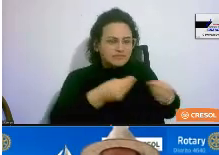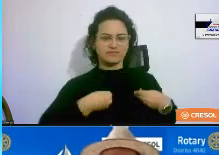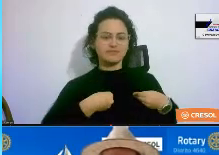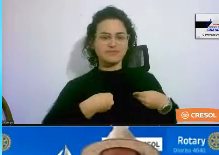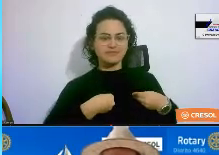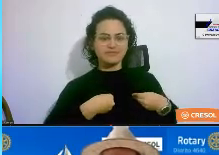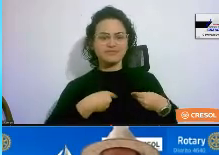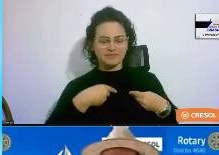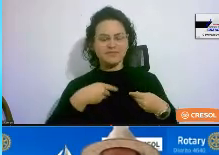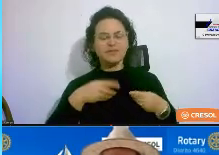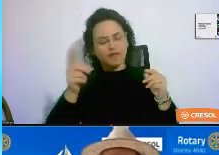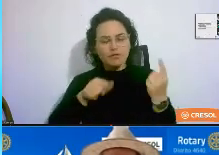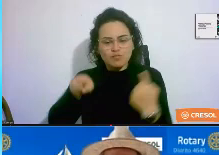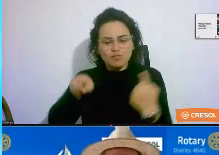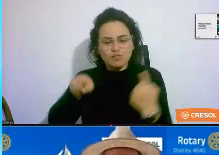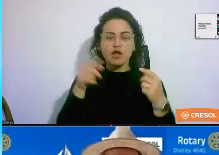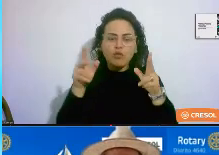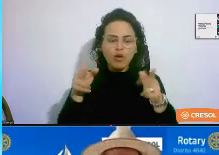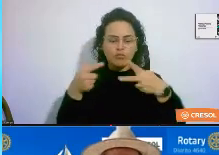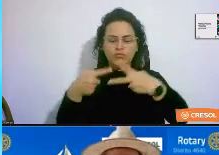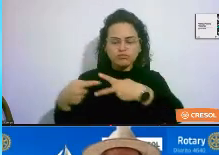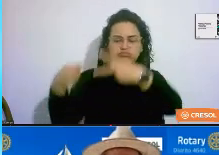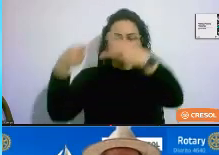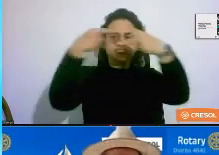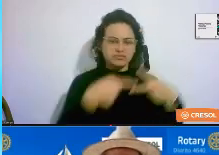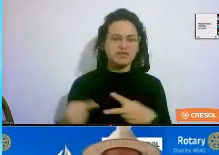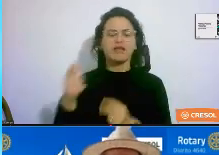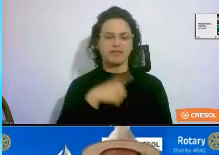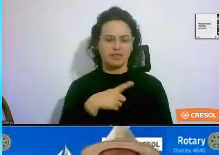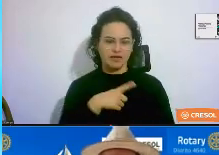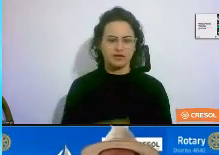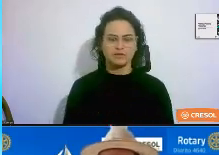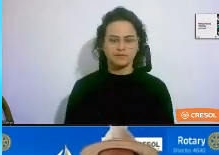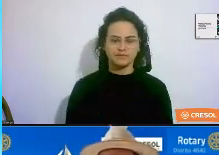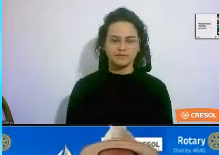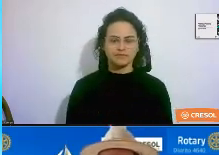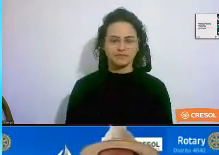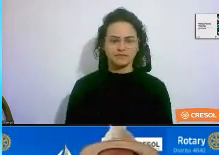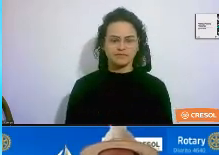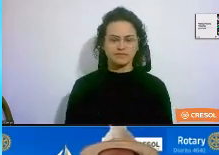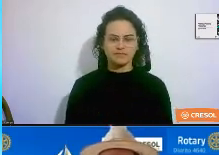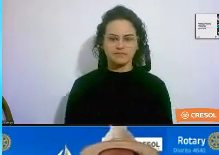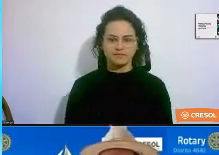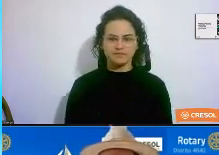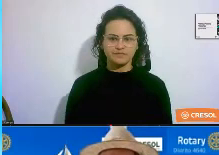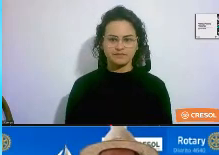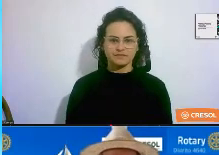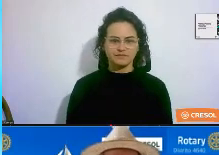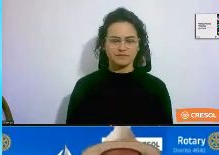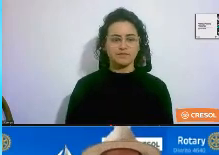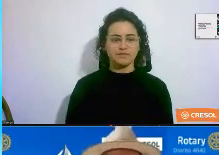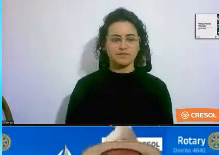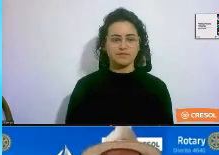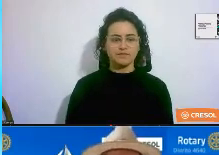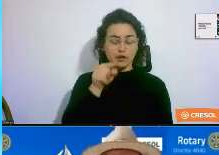universo. Porém, agora, como eu tinha que dizer uma série de coisas, eu quero dizer alguma coisa sobre o princípio de Pareto.